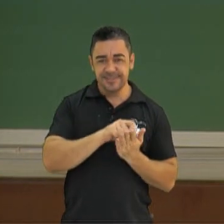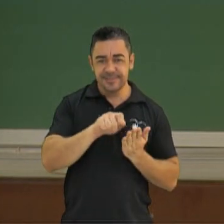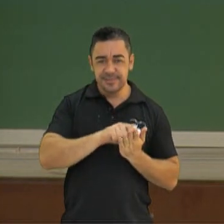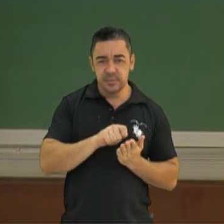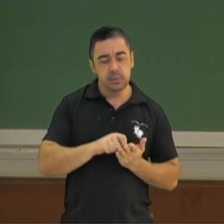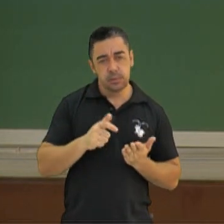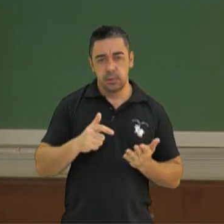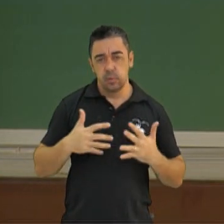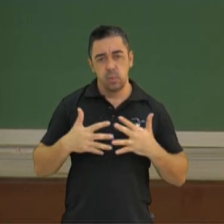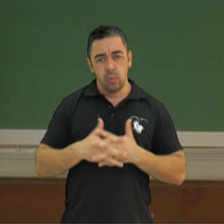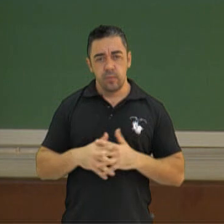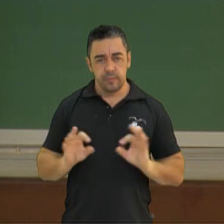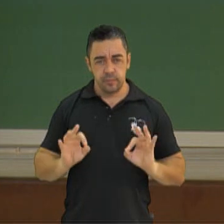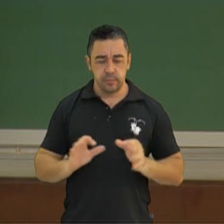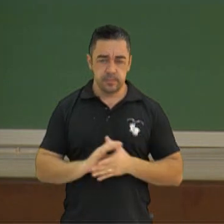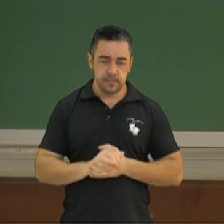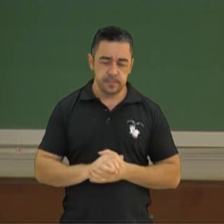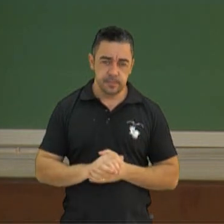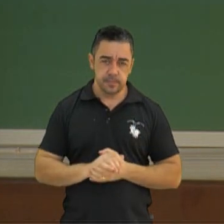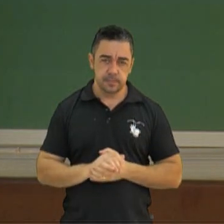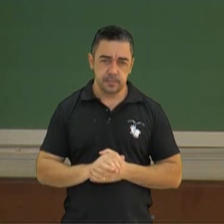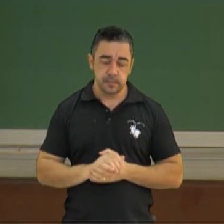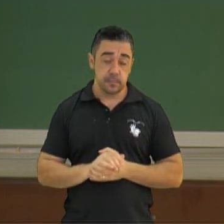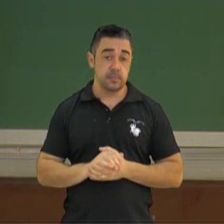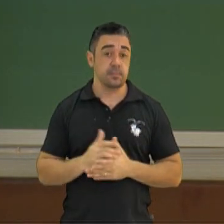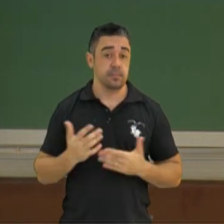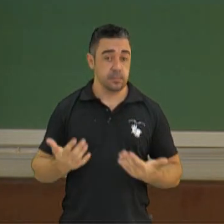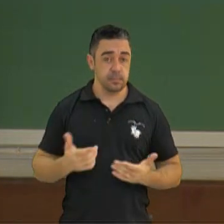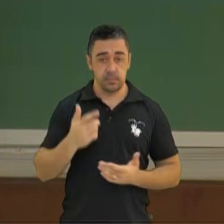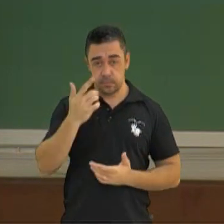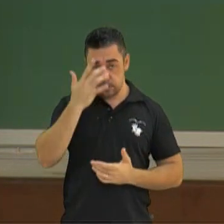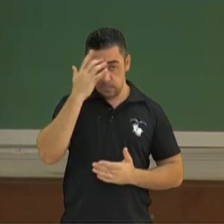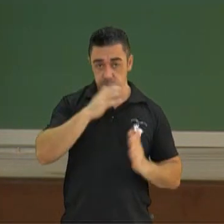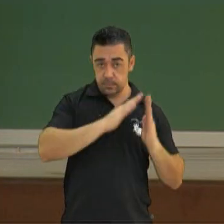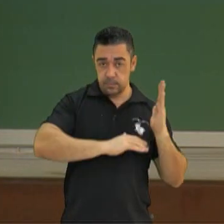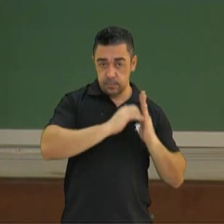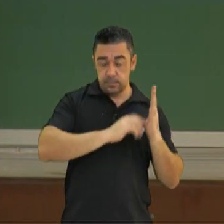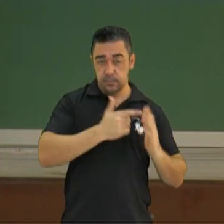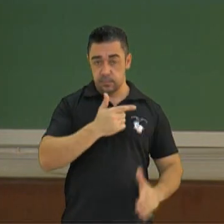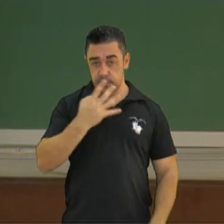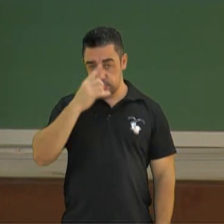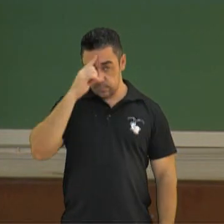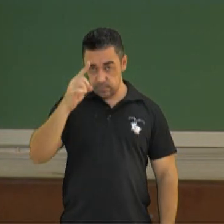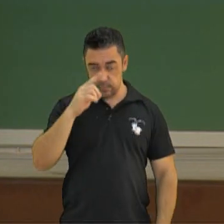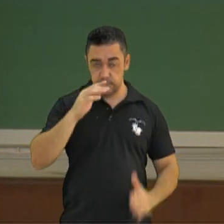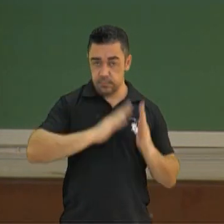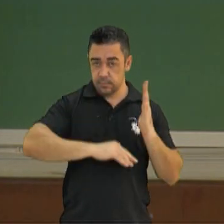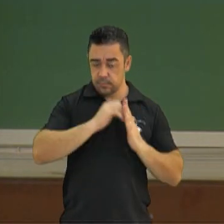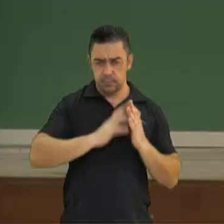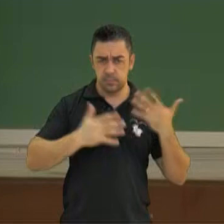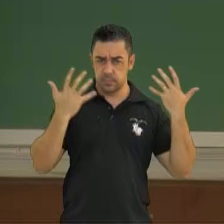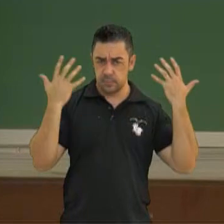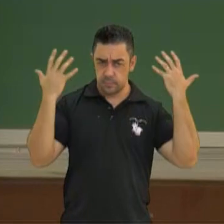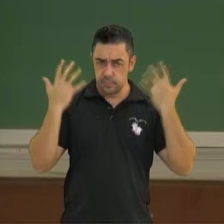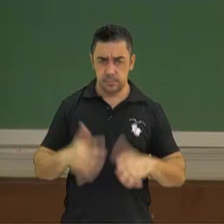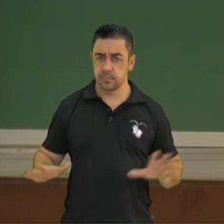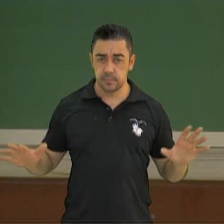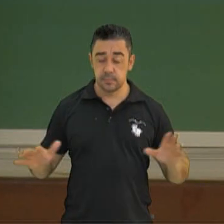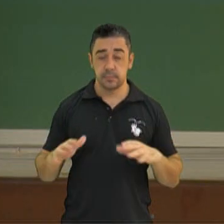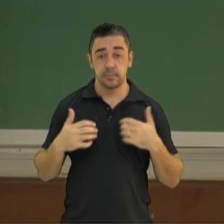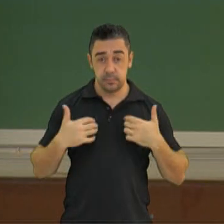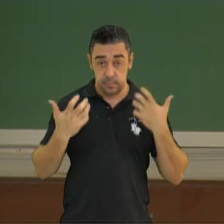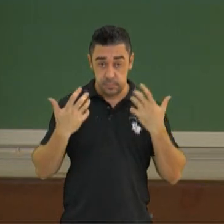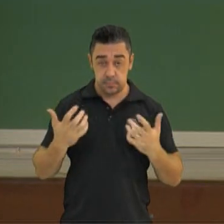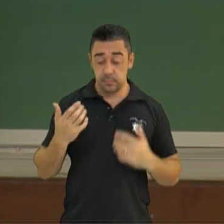não se confundiria, tá bom? Então vamos lá, um pintor faz em 24 dias. Só que ele não quer em 24 dias, ele quer